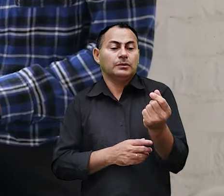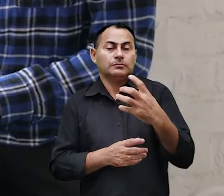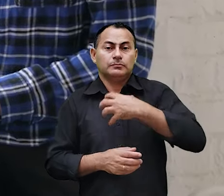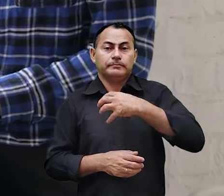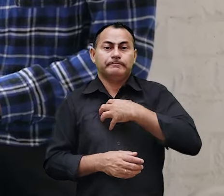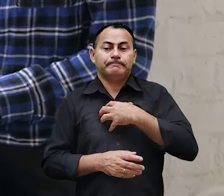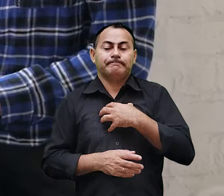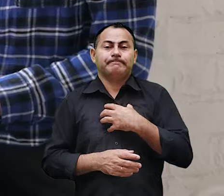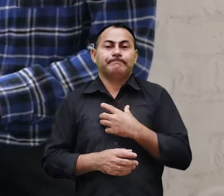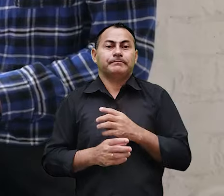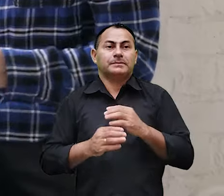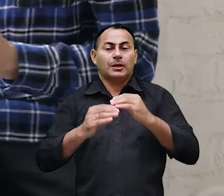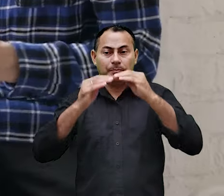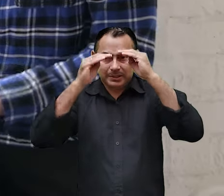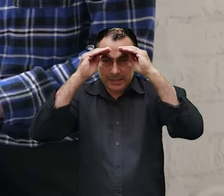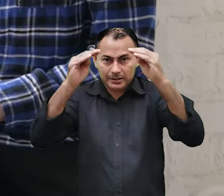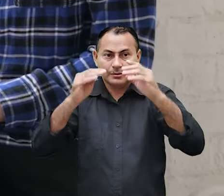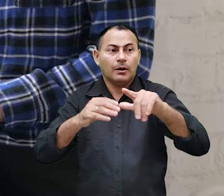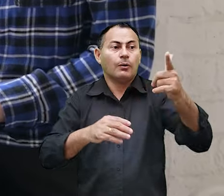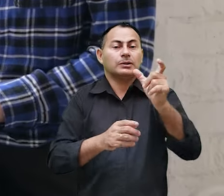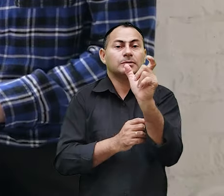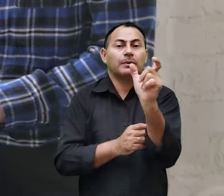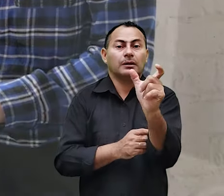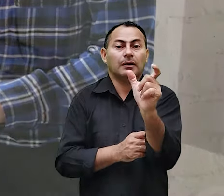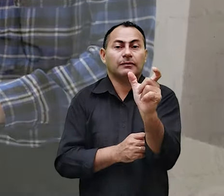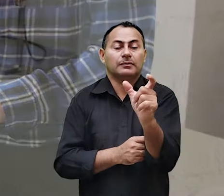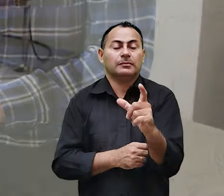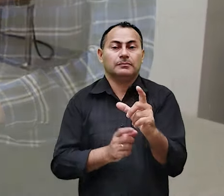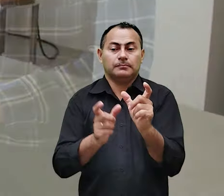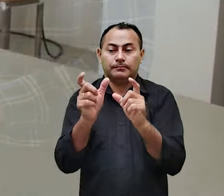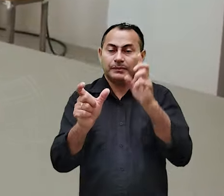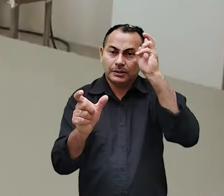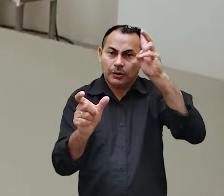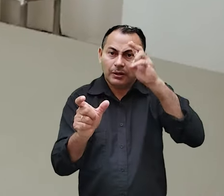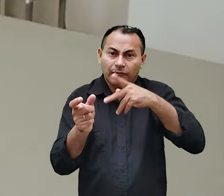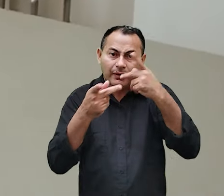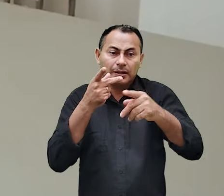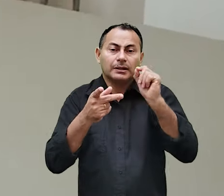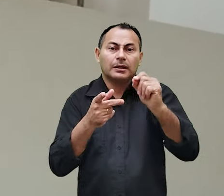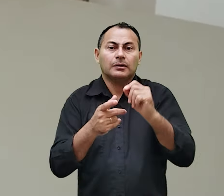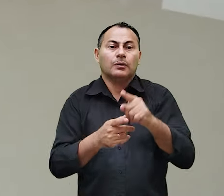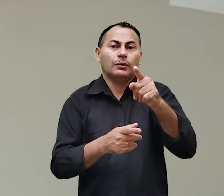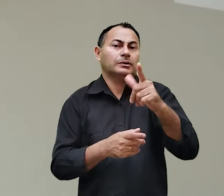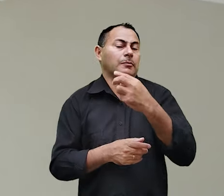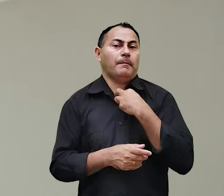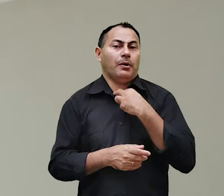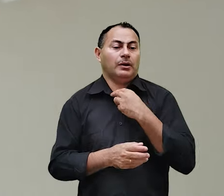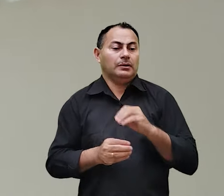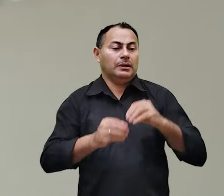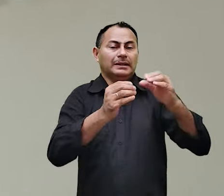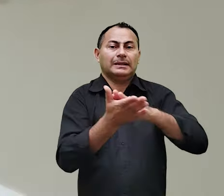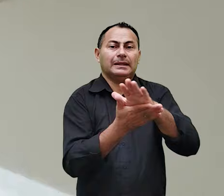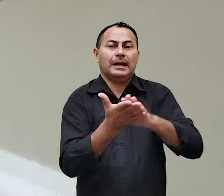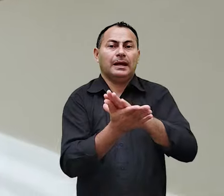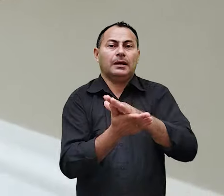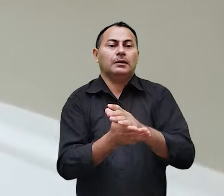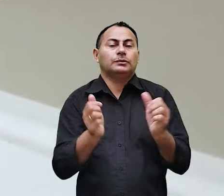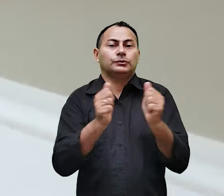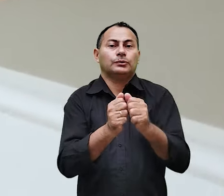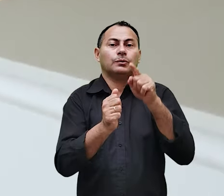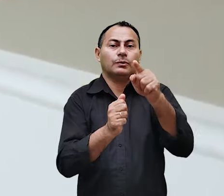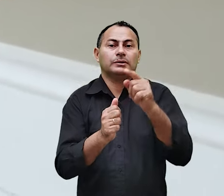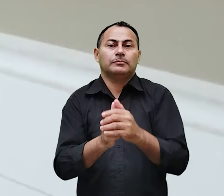tivesse usado seu dinheiro de maneira tão temente. Em outras palavras, essa parábola está dizendo que você não pode